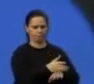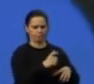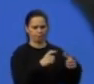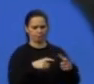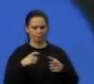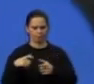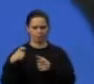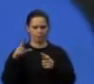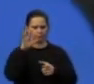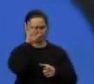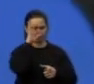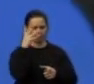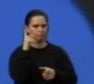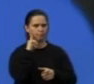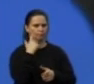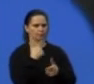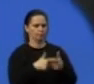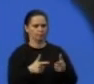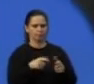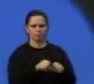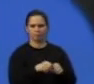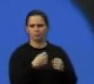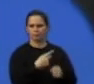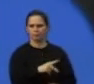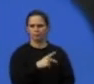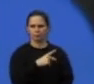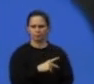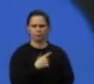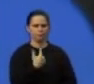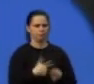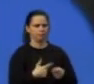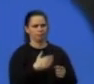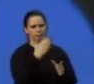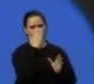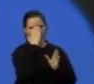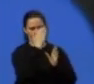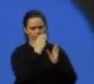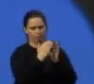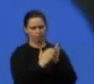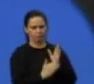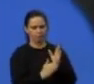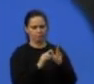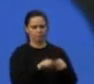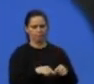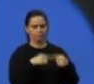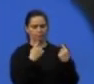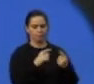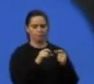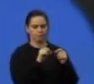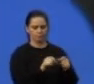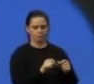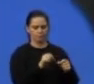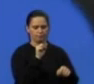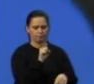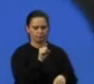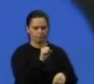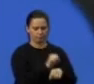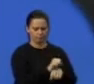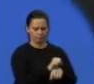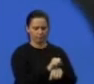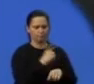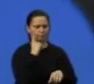lesões traumáticas geralmente ocorrem em obediência a padrões previsíveis e são, portanto, passíveis